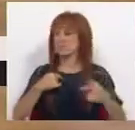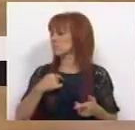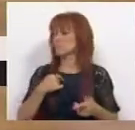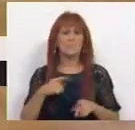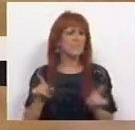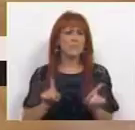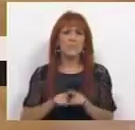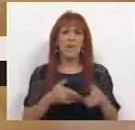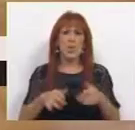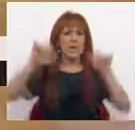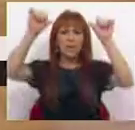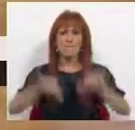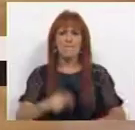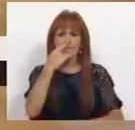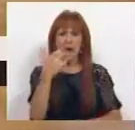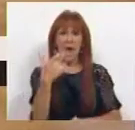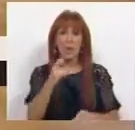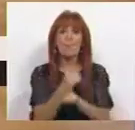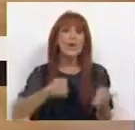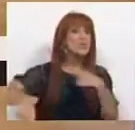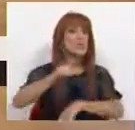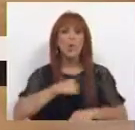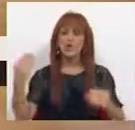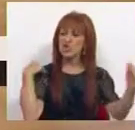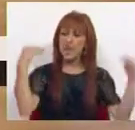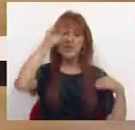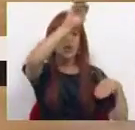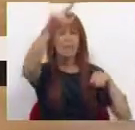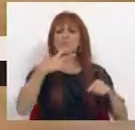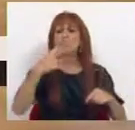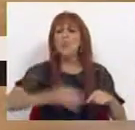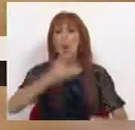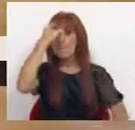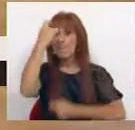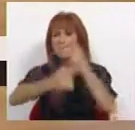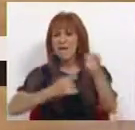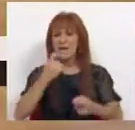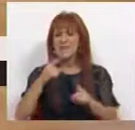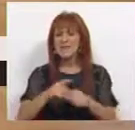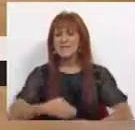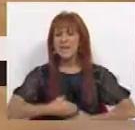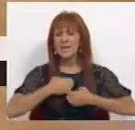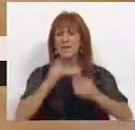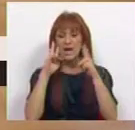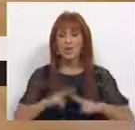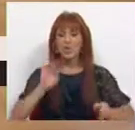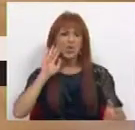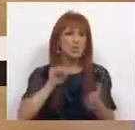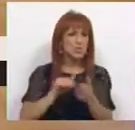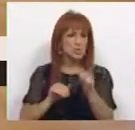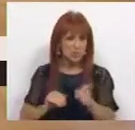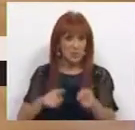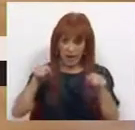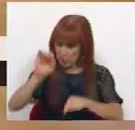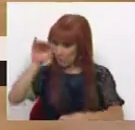vamos exatamente pelo caminho errado, porque todos somos convocados a pensar, a sentir e a encontrar